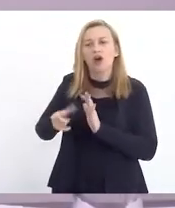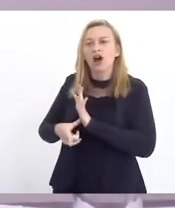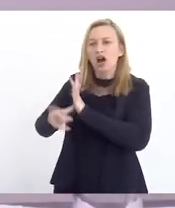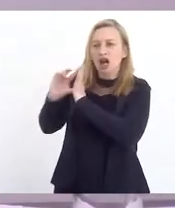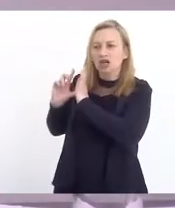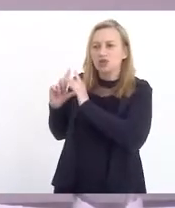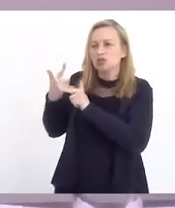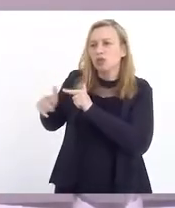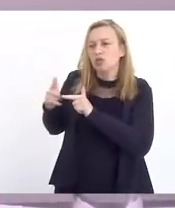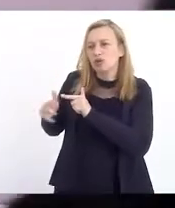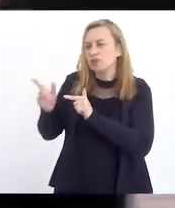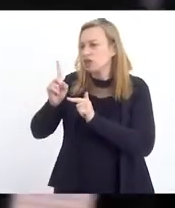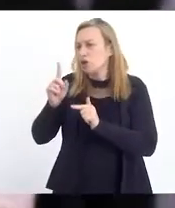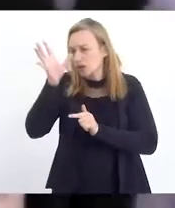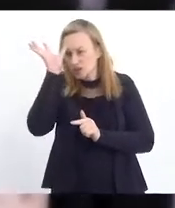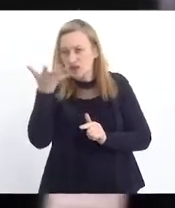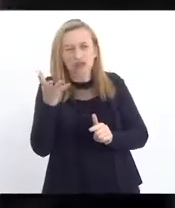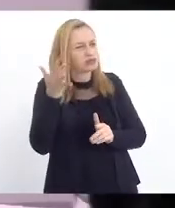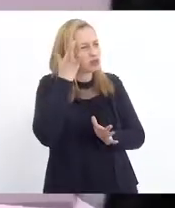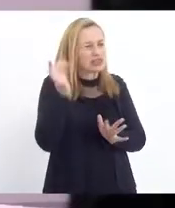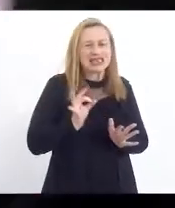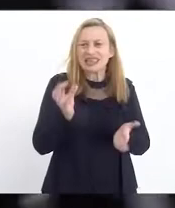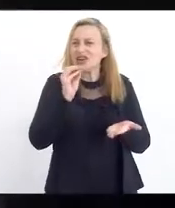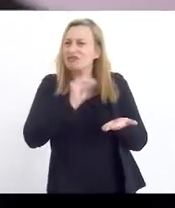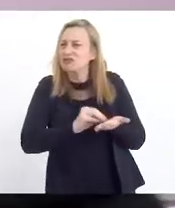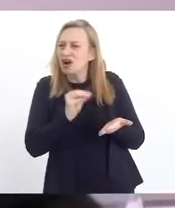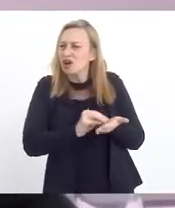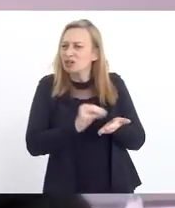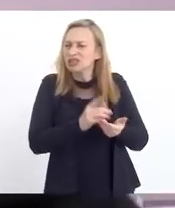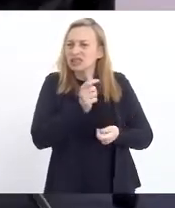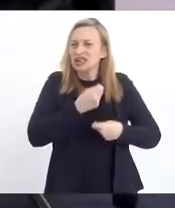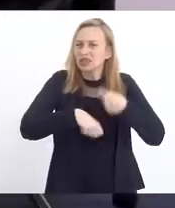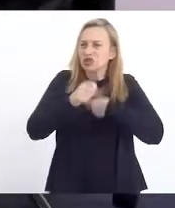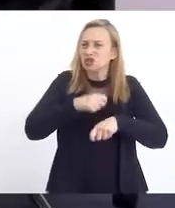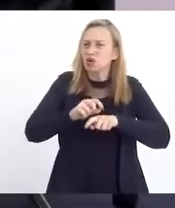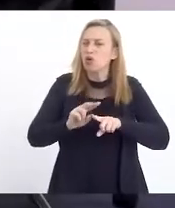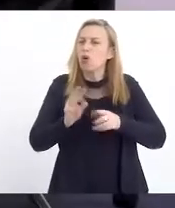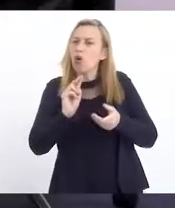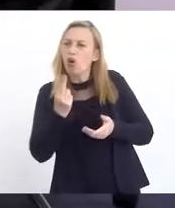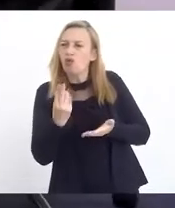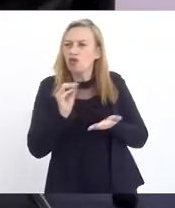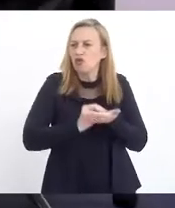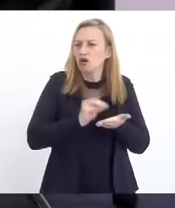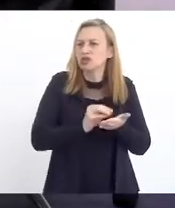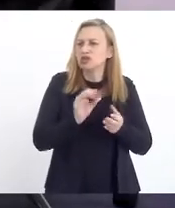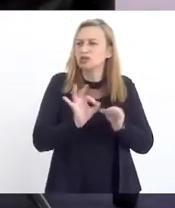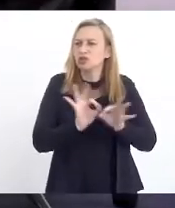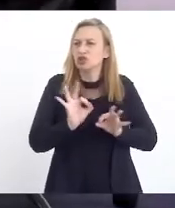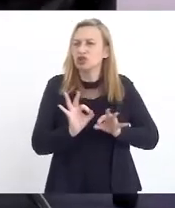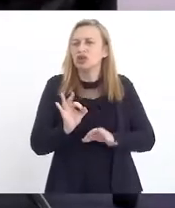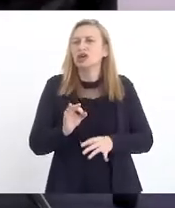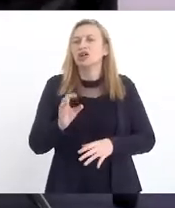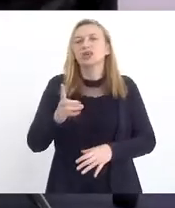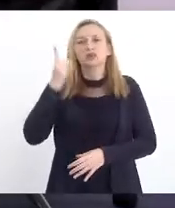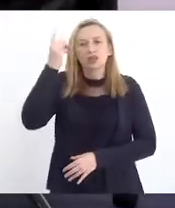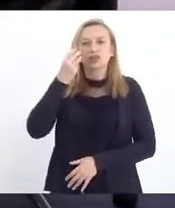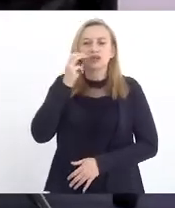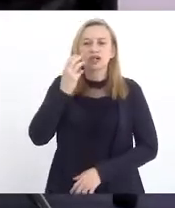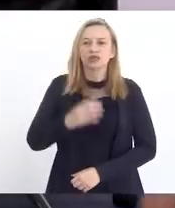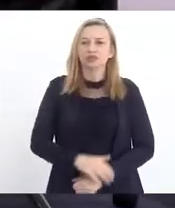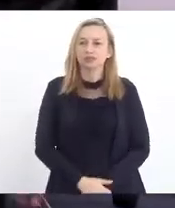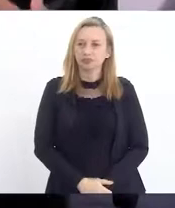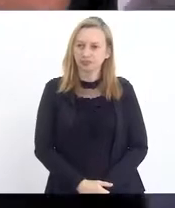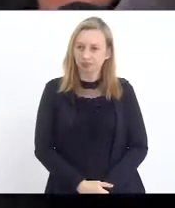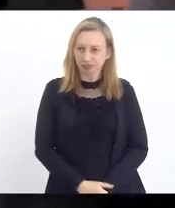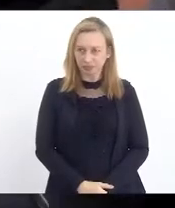sei se é falta de gestão ou falta de execução de projetos de engenharia. Então, passo a palavra ao deputado Valdé Carneiro.